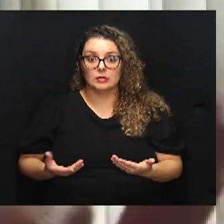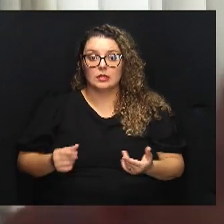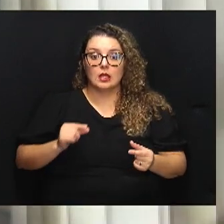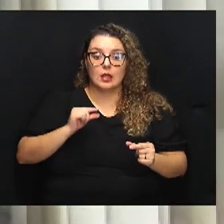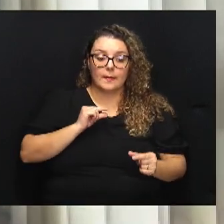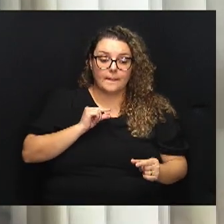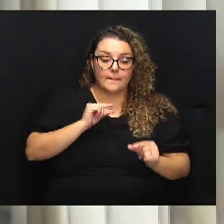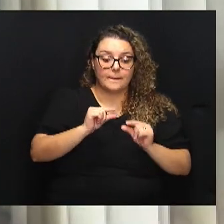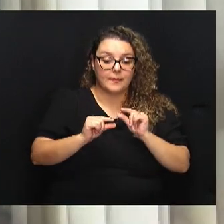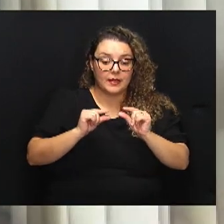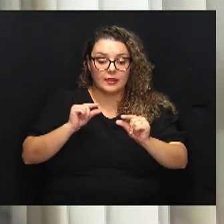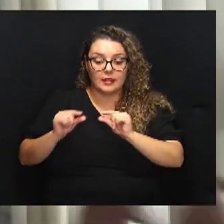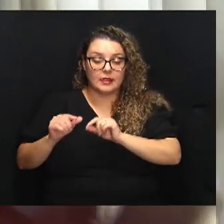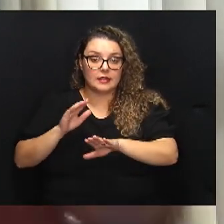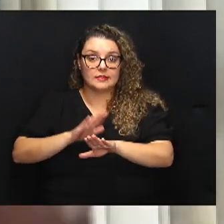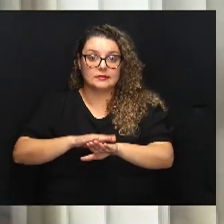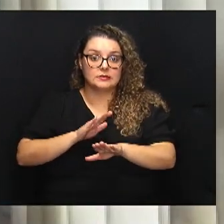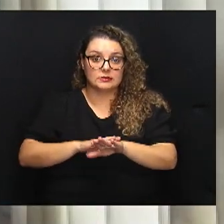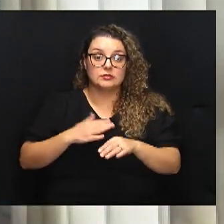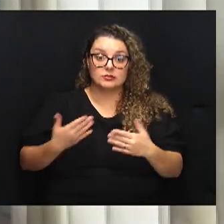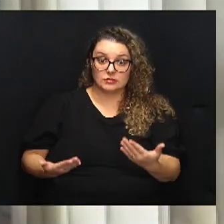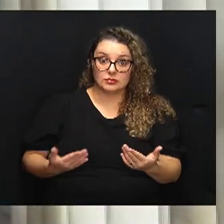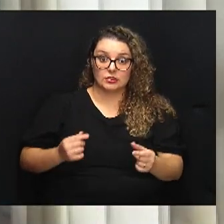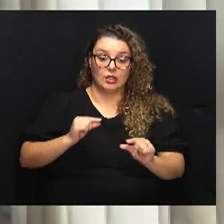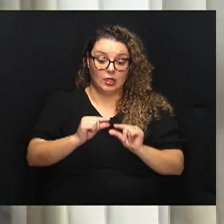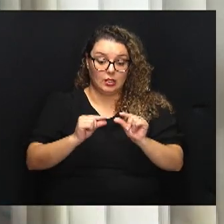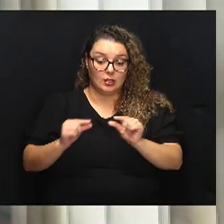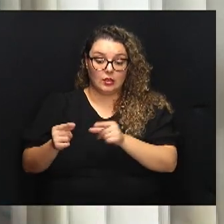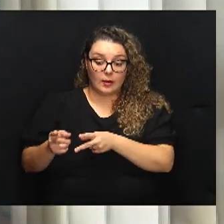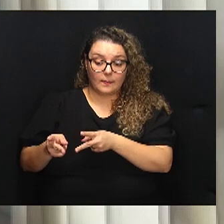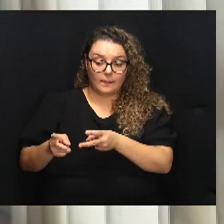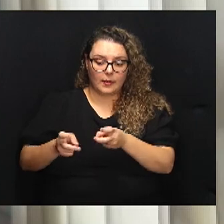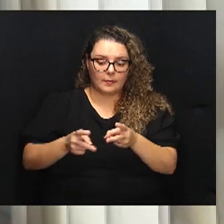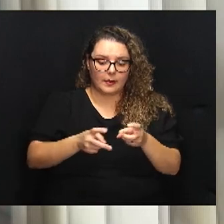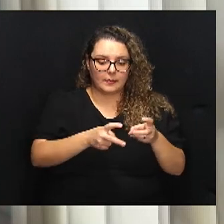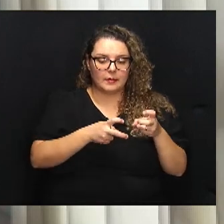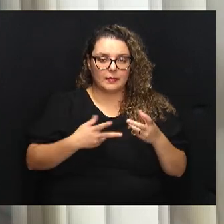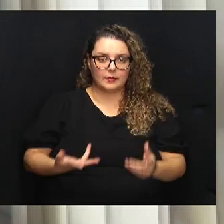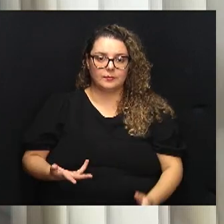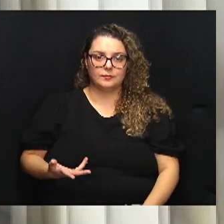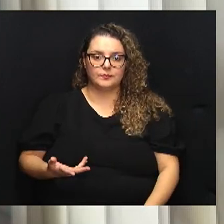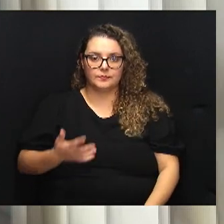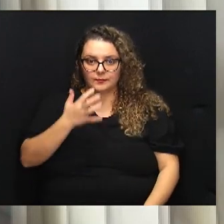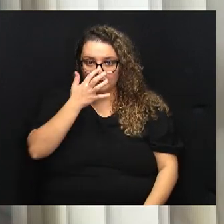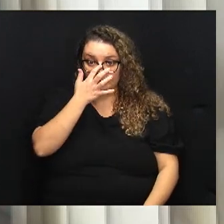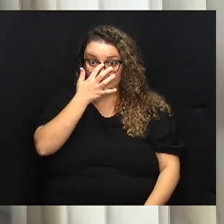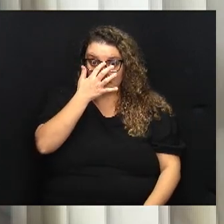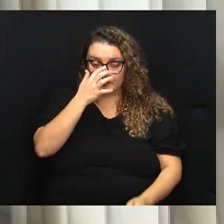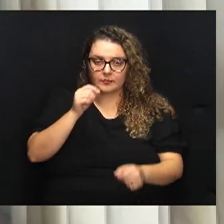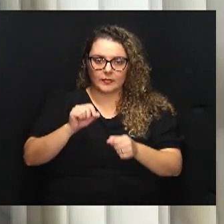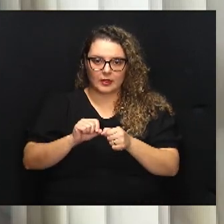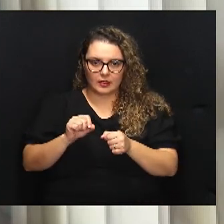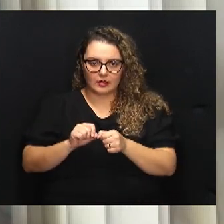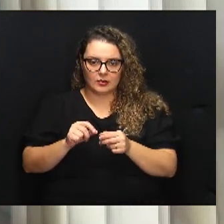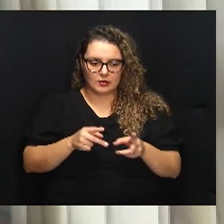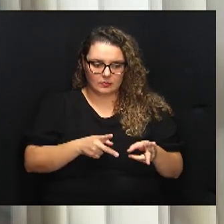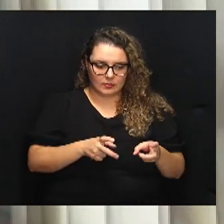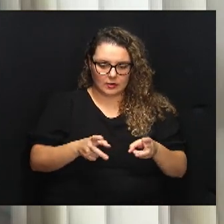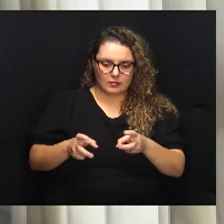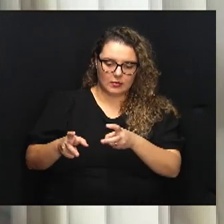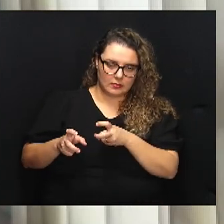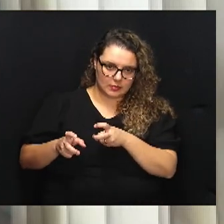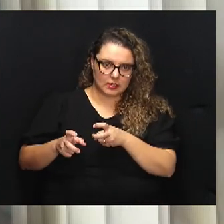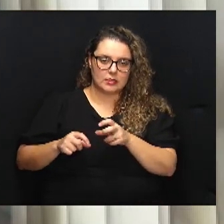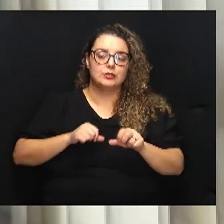pequenas atitudes e pequenas observações que vão fazer com que você enxergue